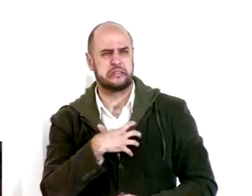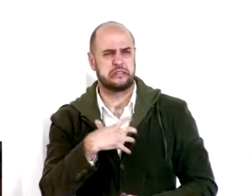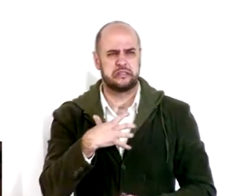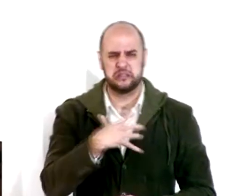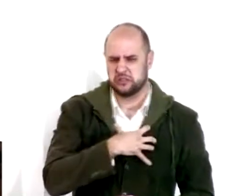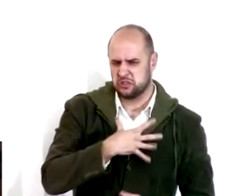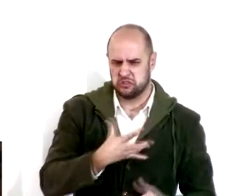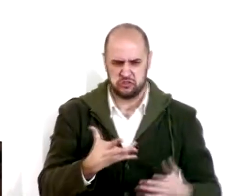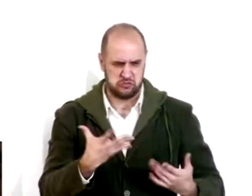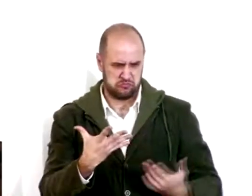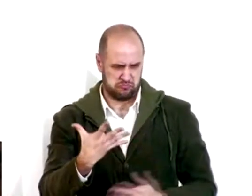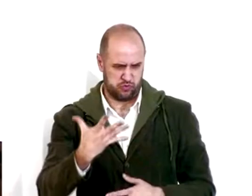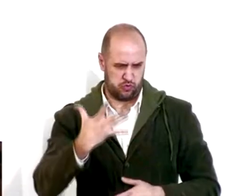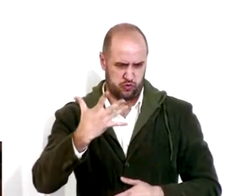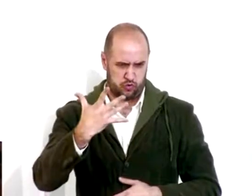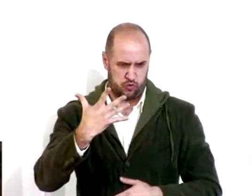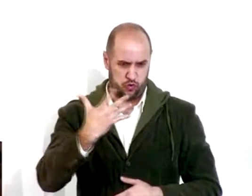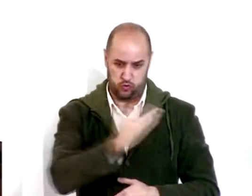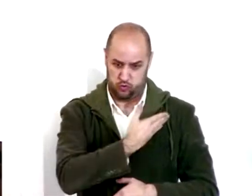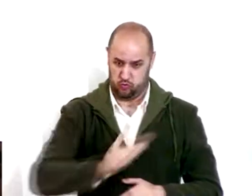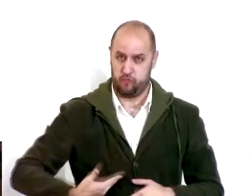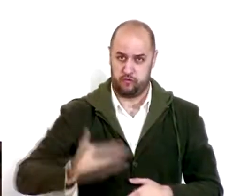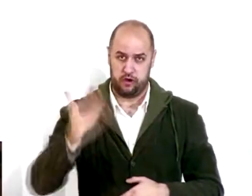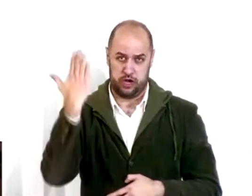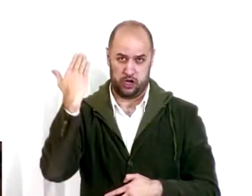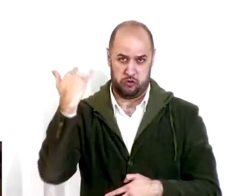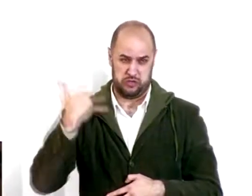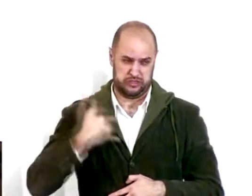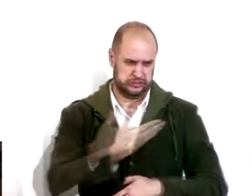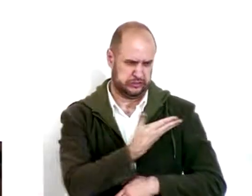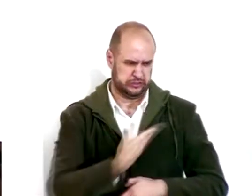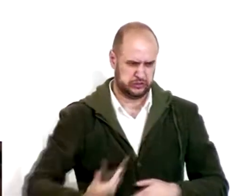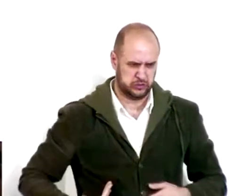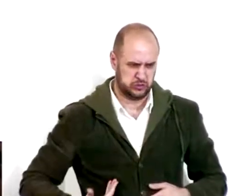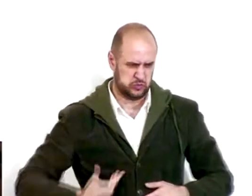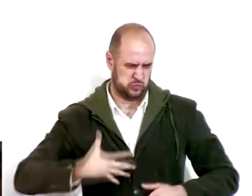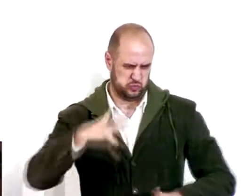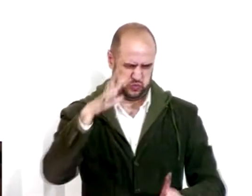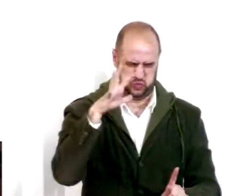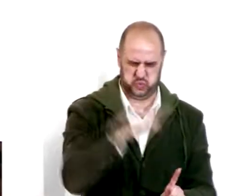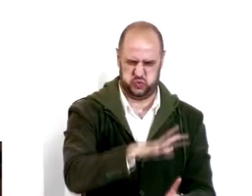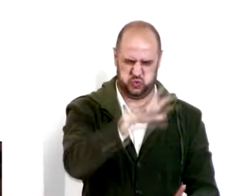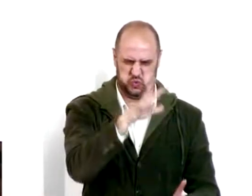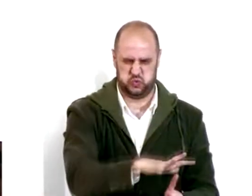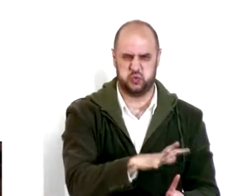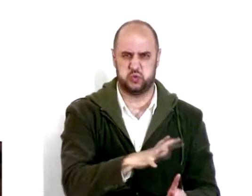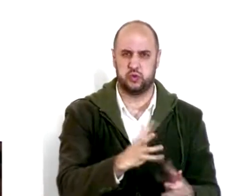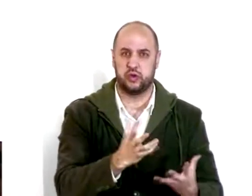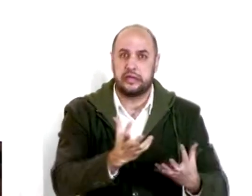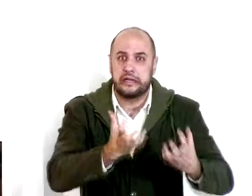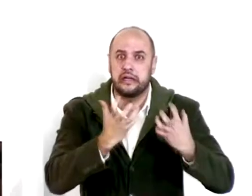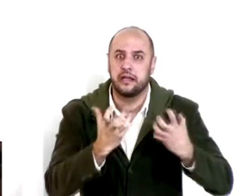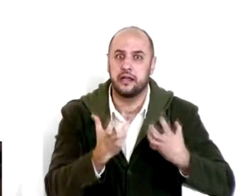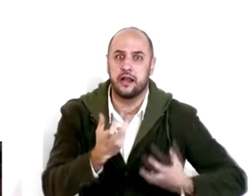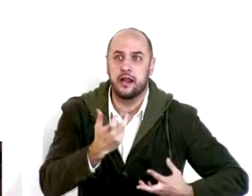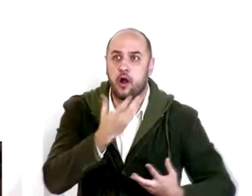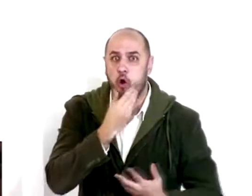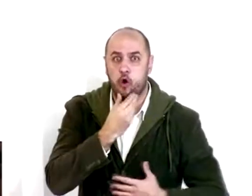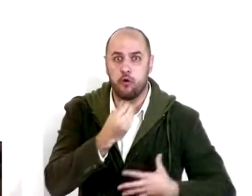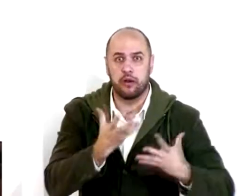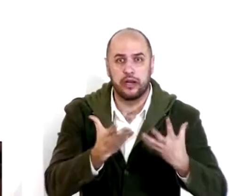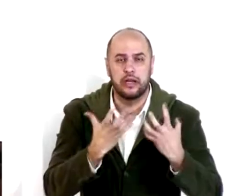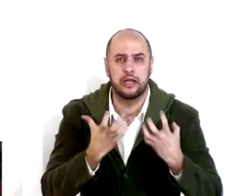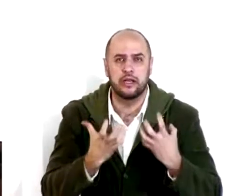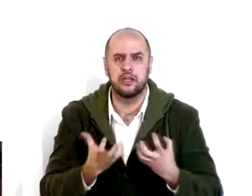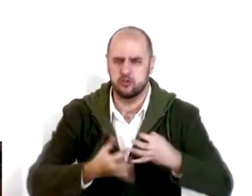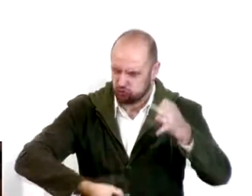parte das autoridades do seu tempo. Asaf tinha sede de justiça. Asaf